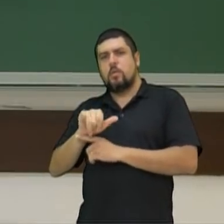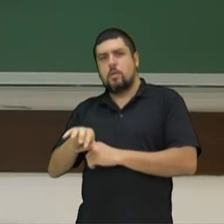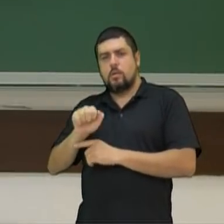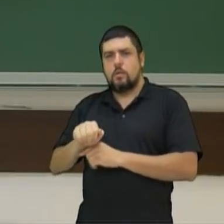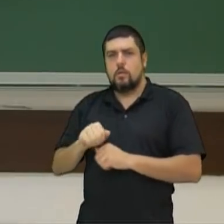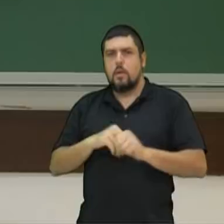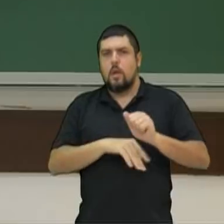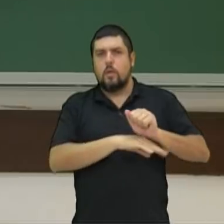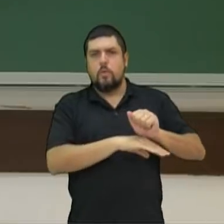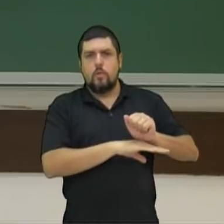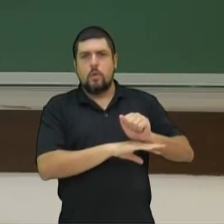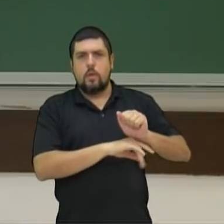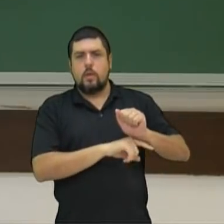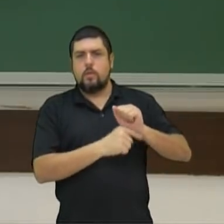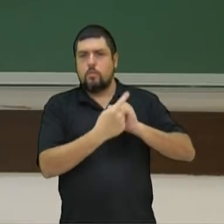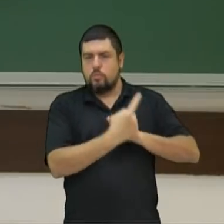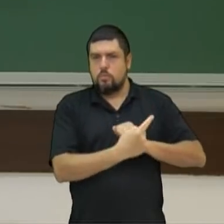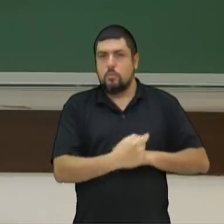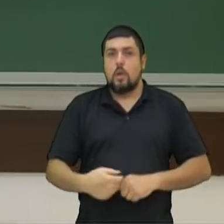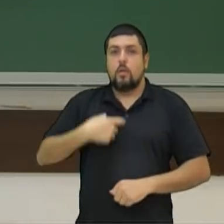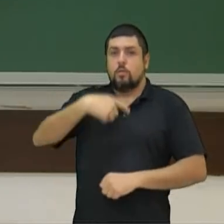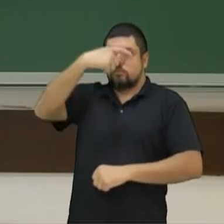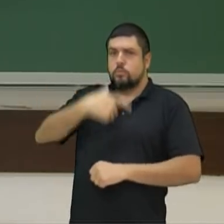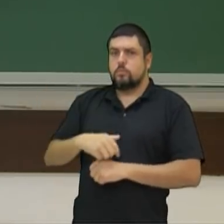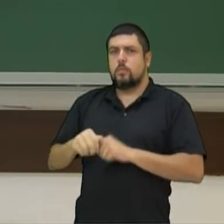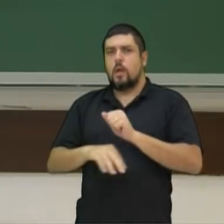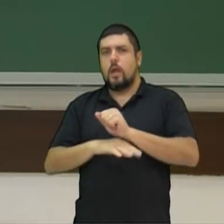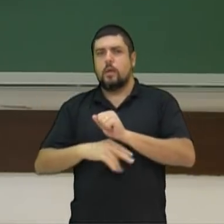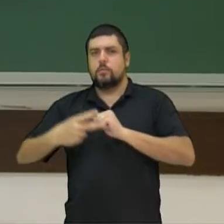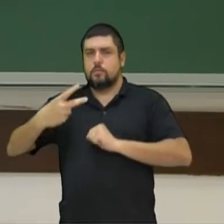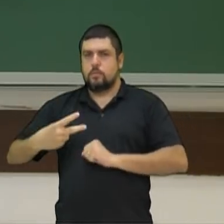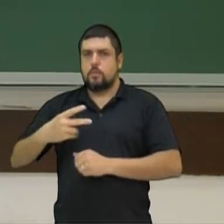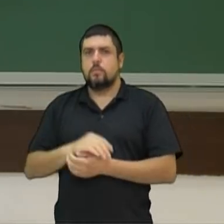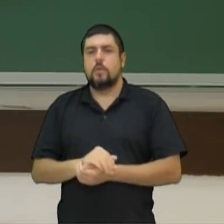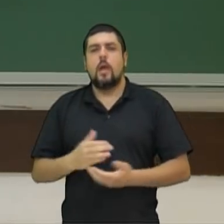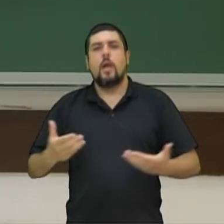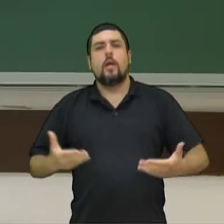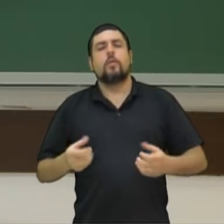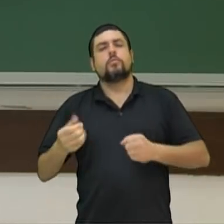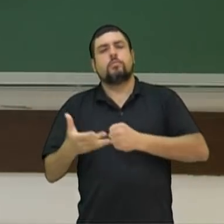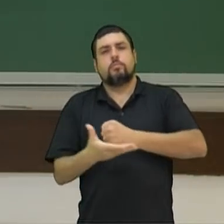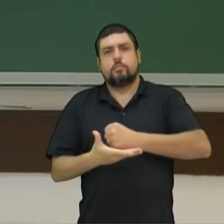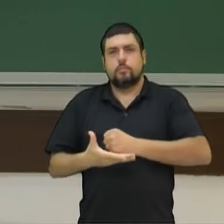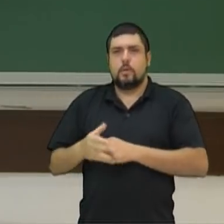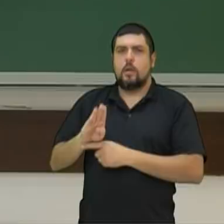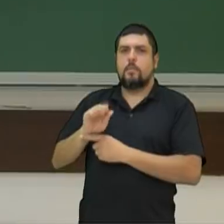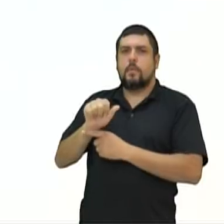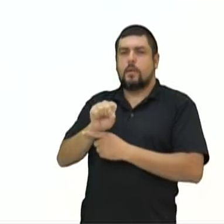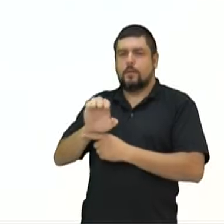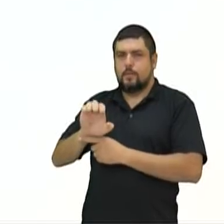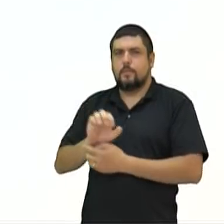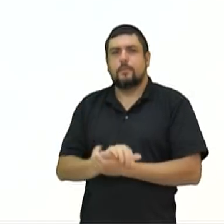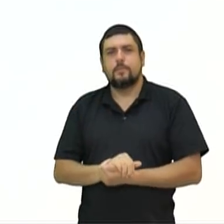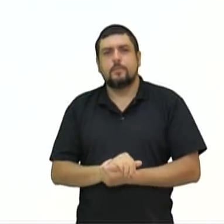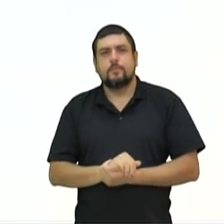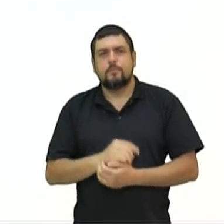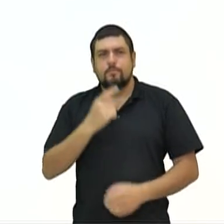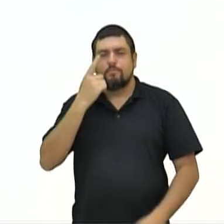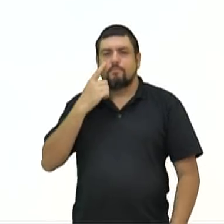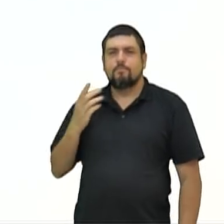comigo, ácidos 2. E agora o que teremos? Bases. Estão vendo essa imagem bonita?